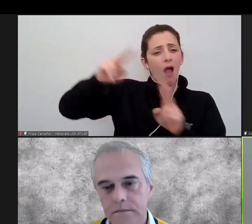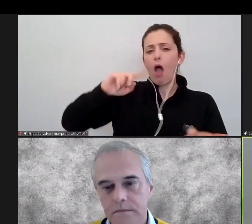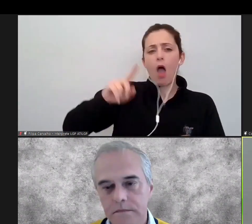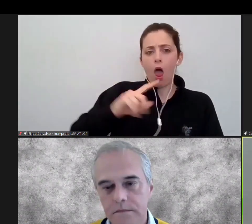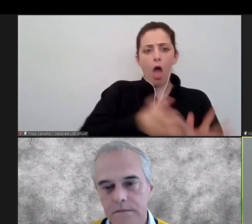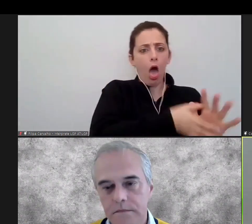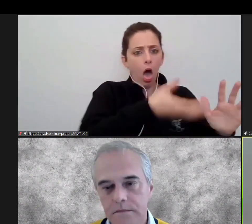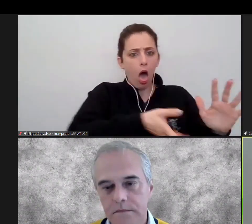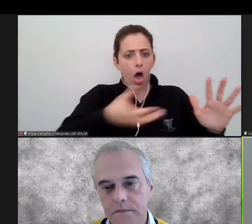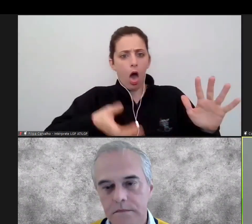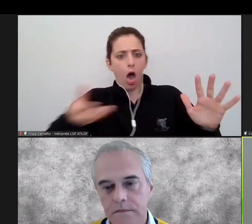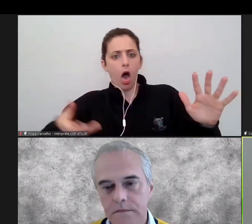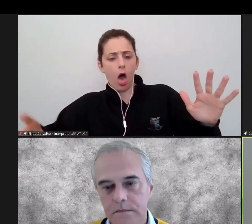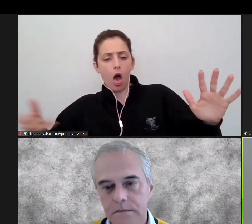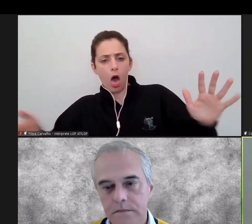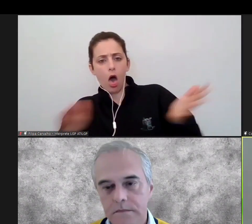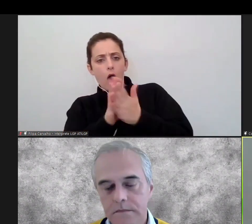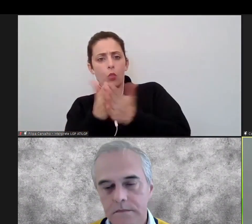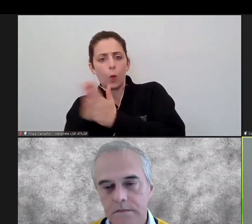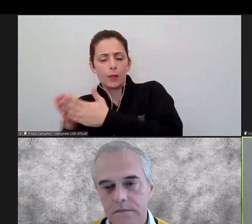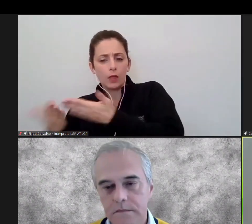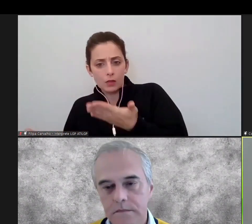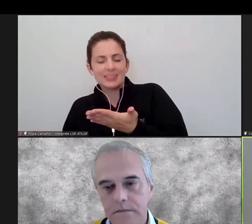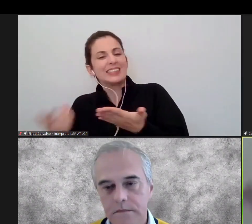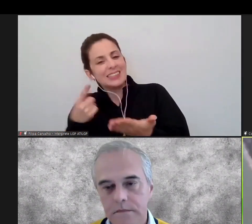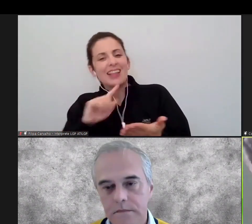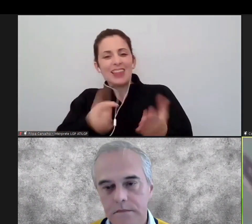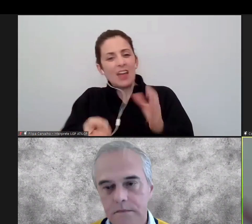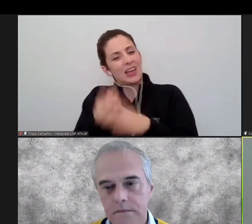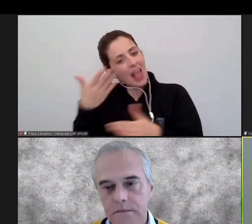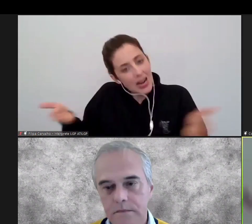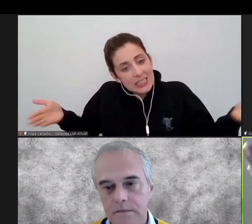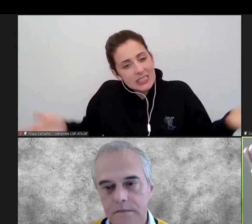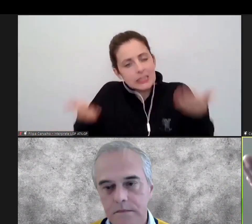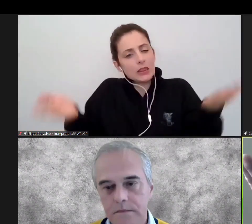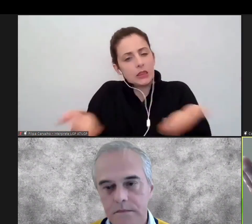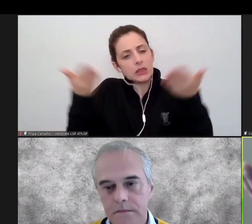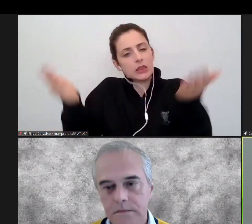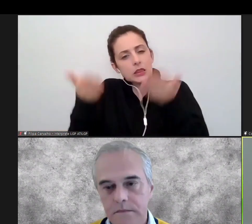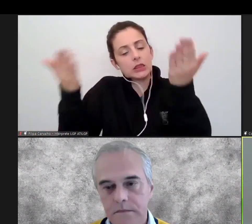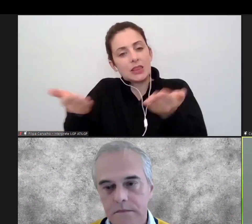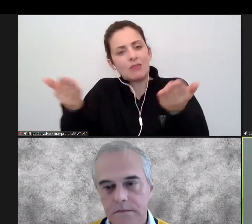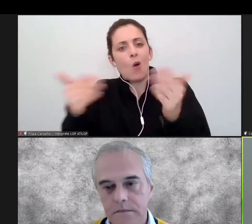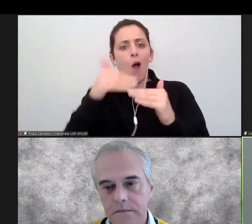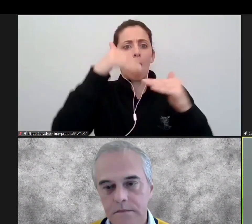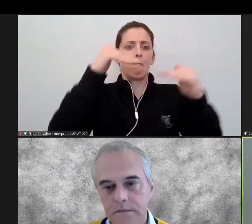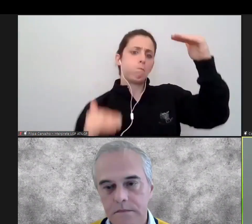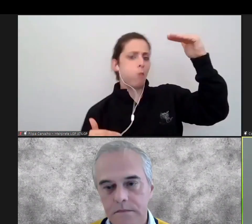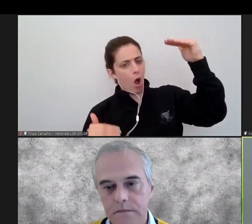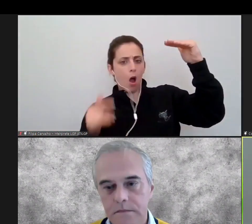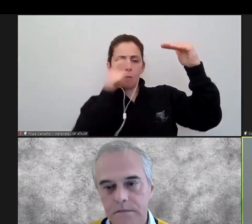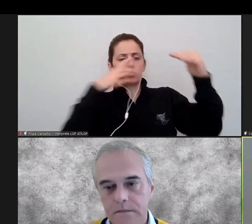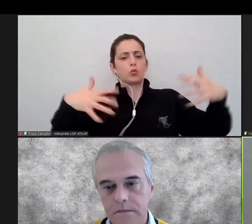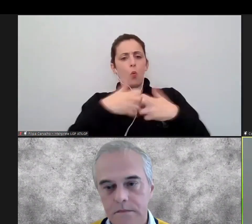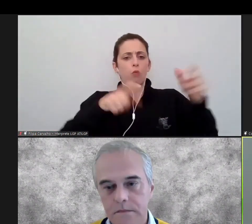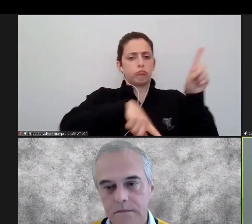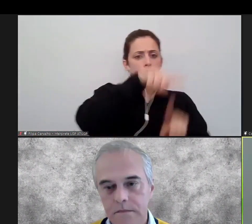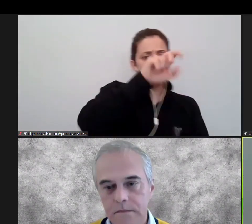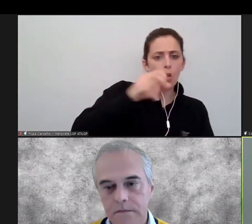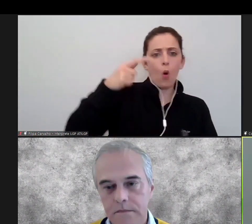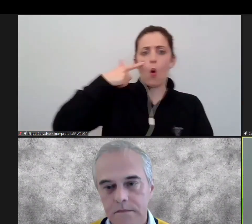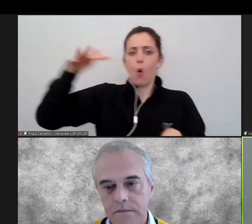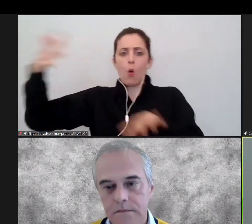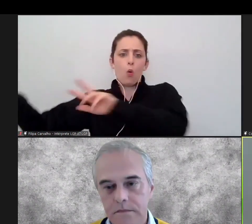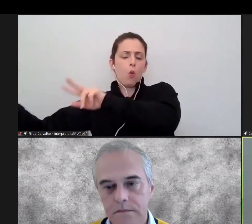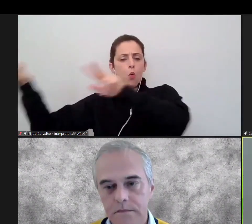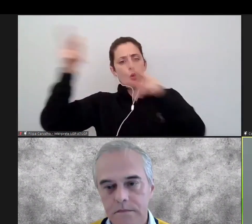e portanto é importante que se criem incentivos para também não haver estas disparidades entre pessoas que vêm, em que a diferença é uma